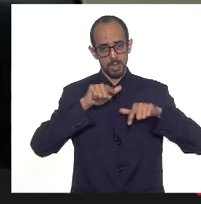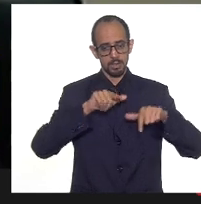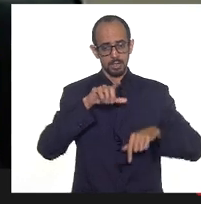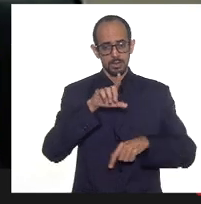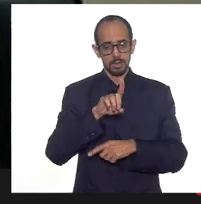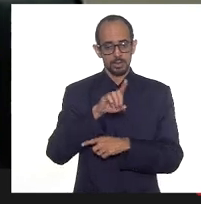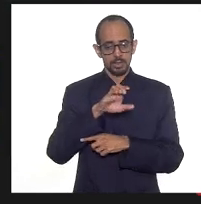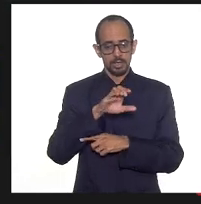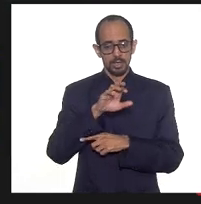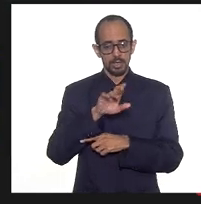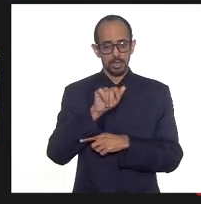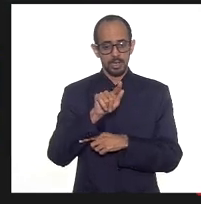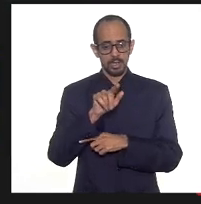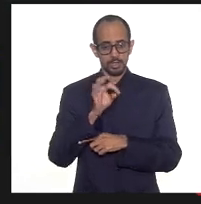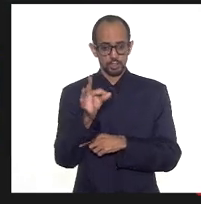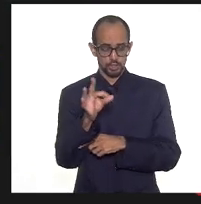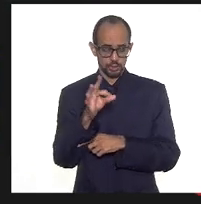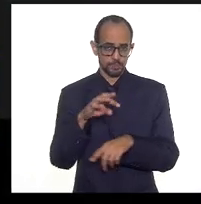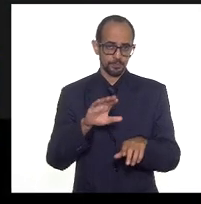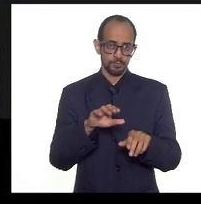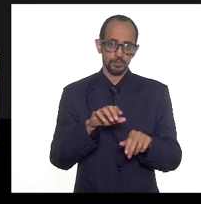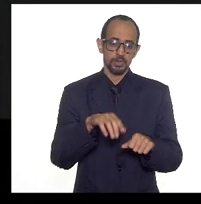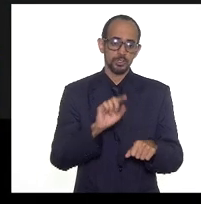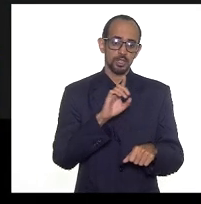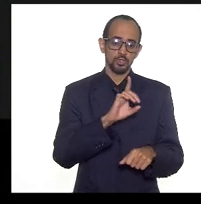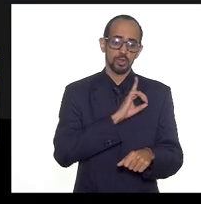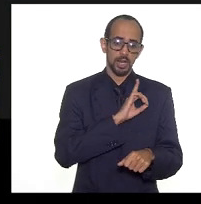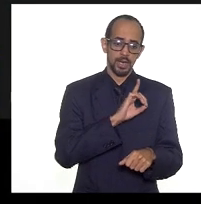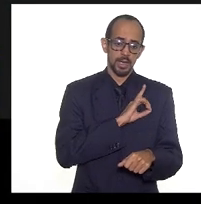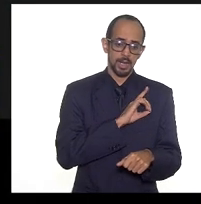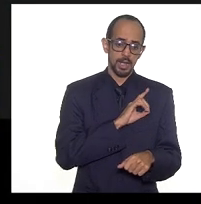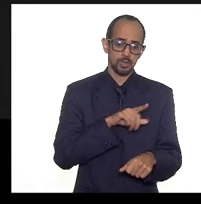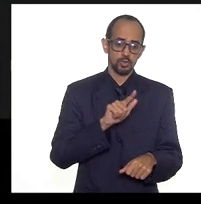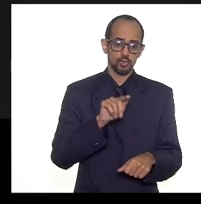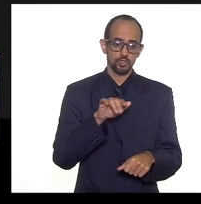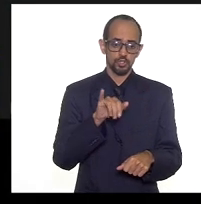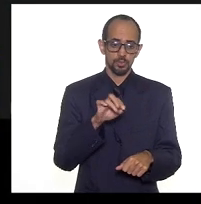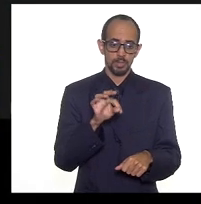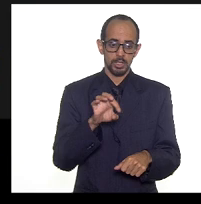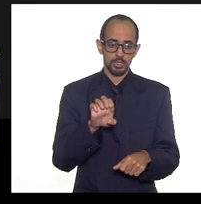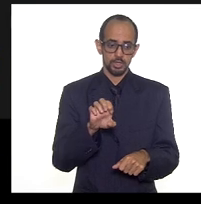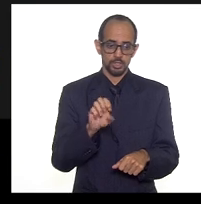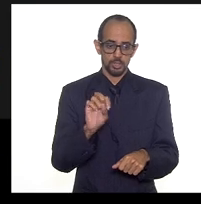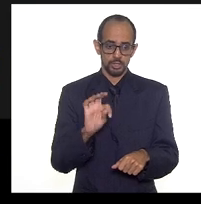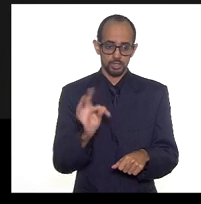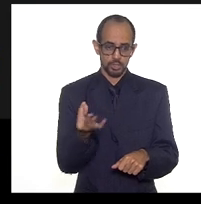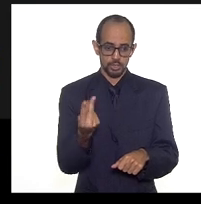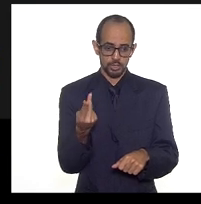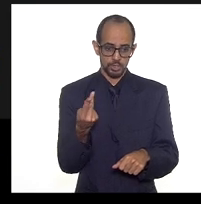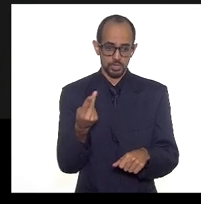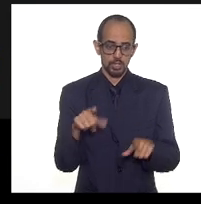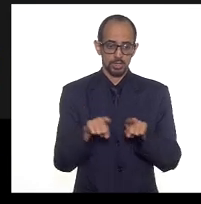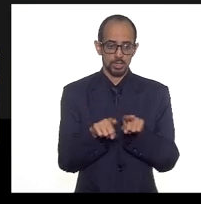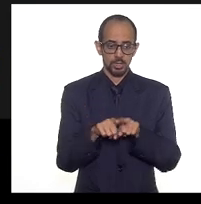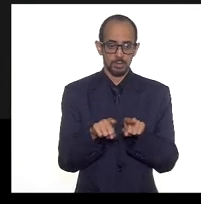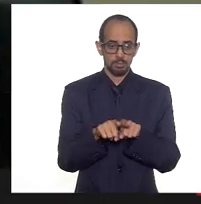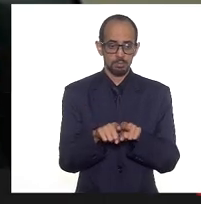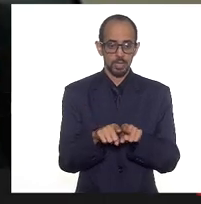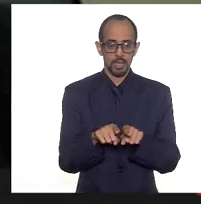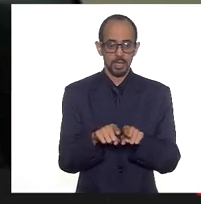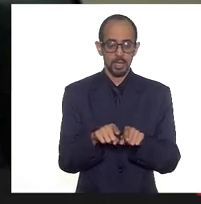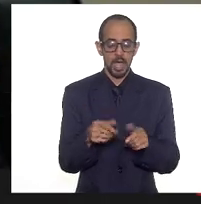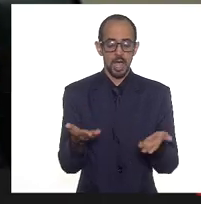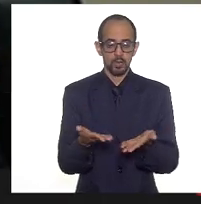o delegado Gilbert, ex-titular e atual delegada, delegada Márcia Noeli,